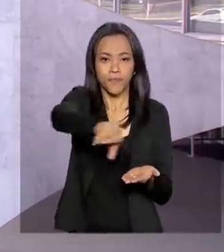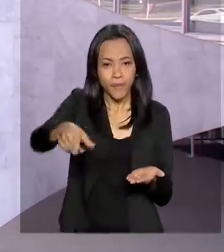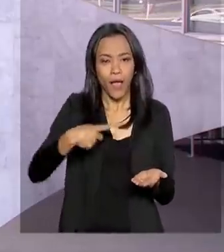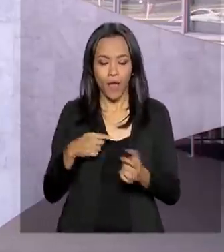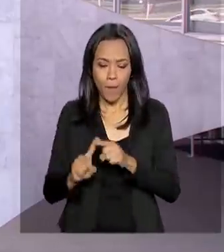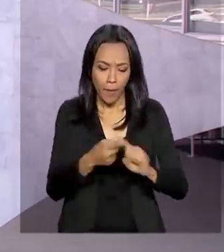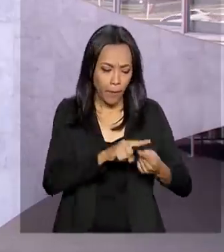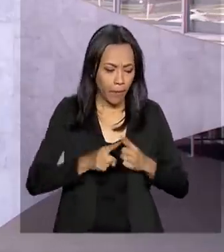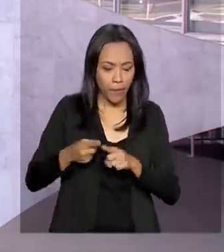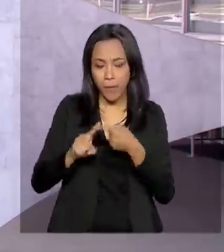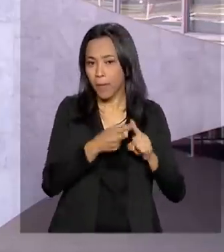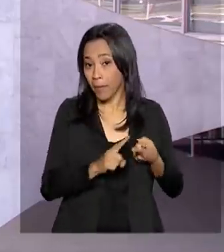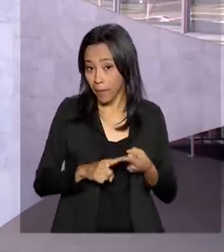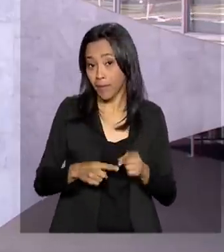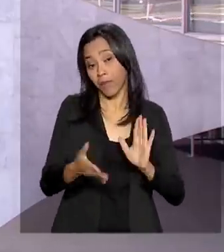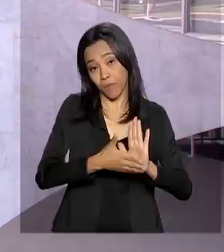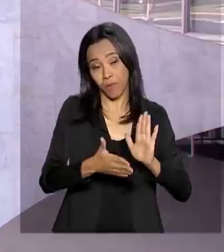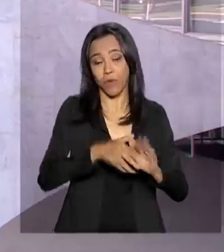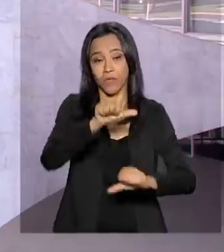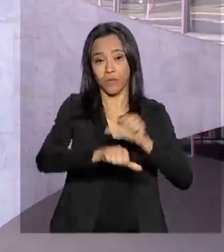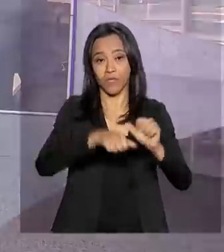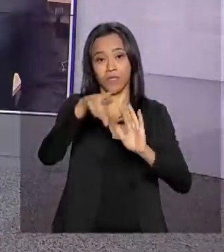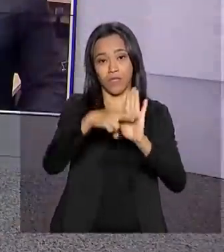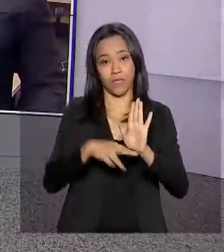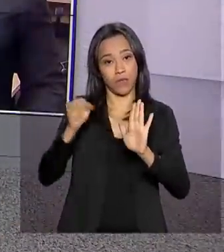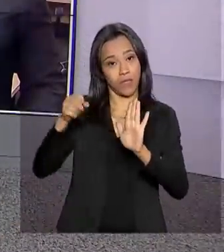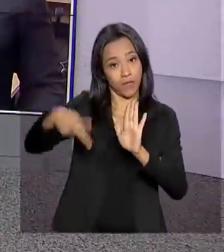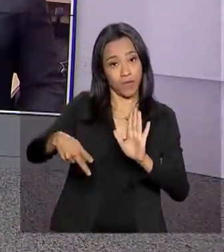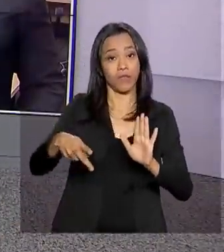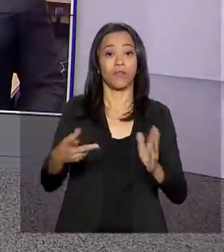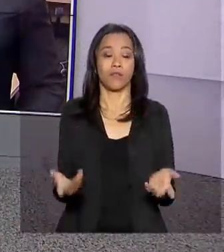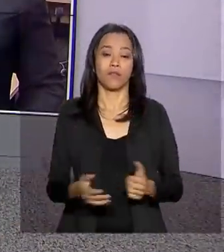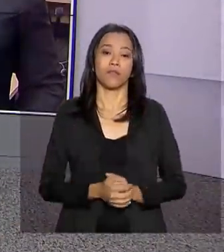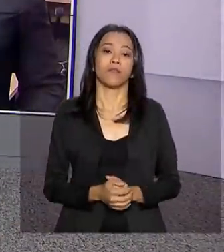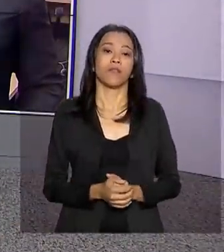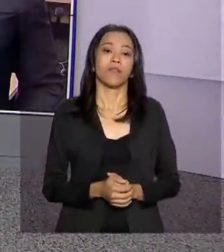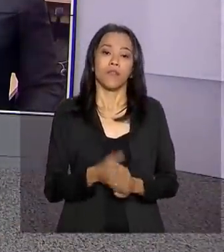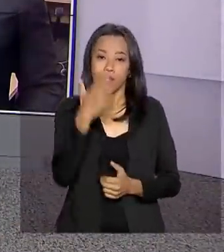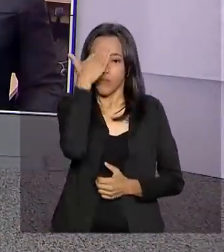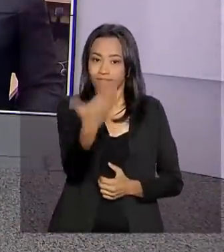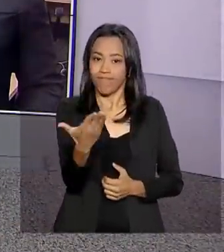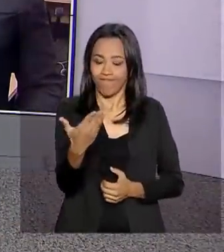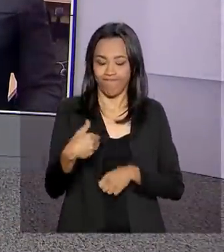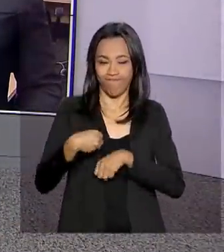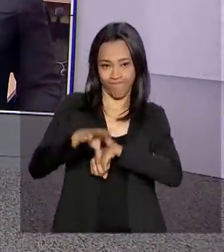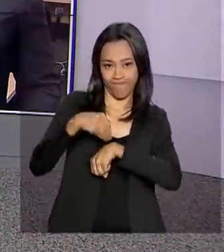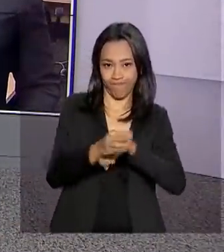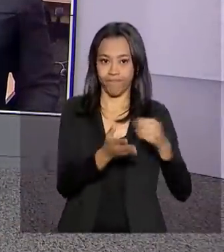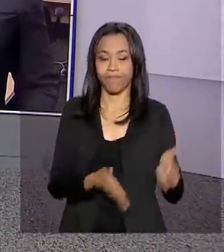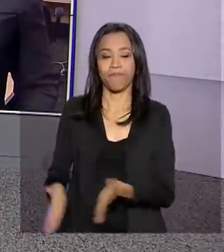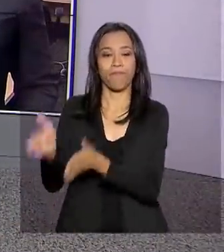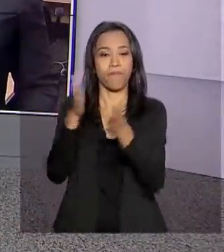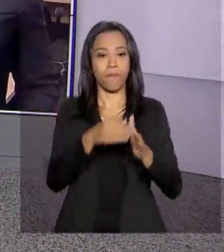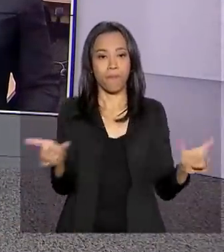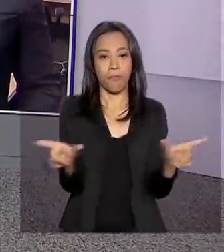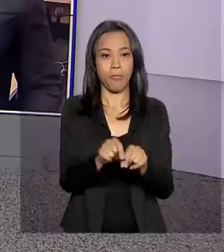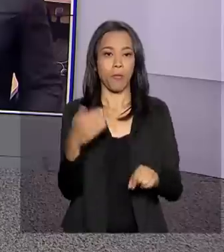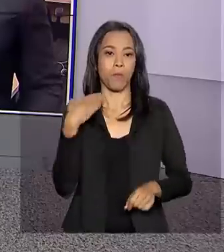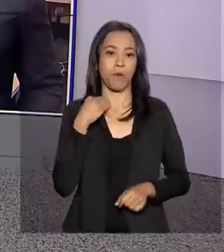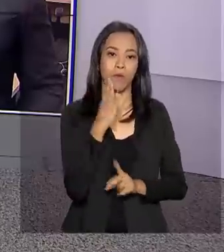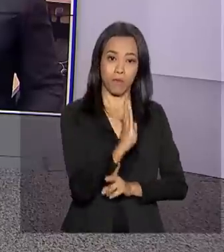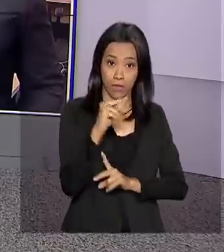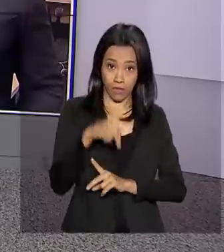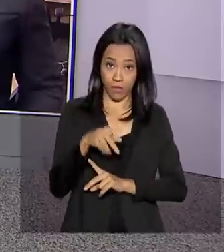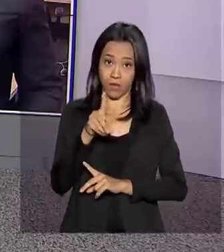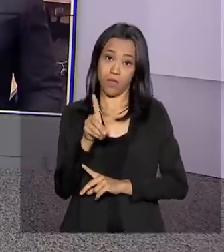administrativa e da previdência afeta o crédito obrigada pelas suas informações e óleo bds apresenta daqui a pouco